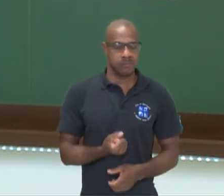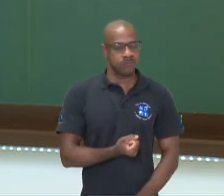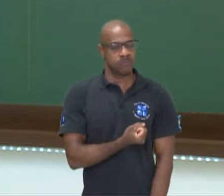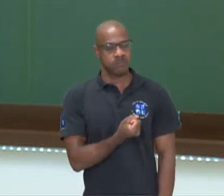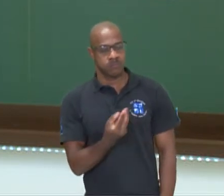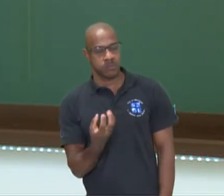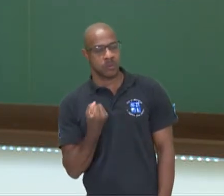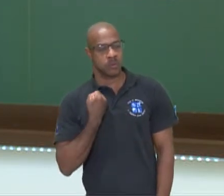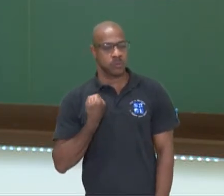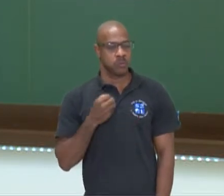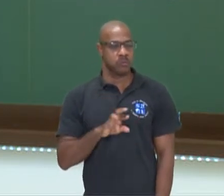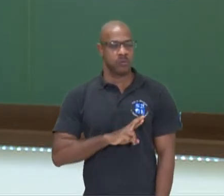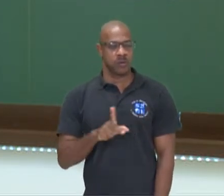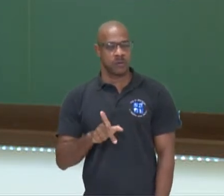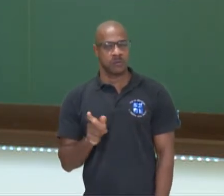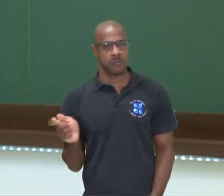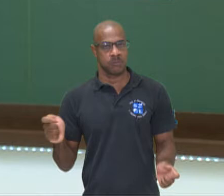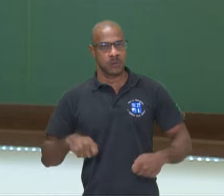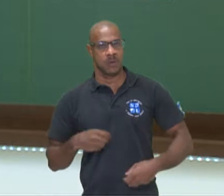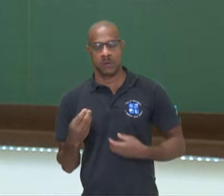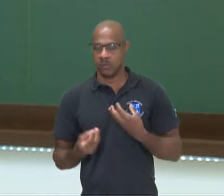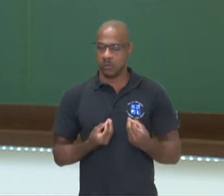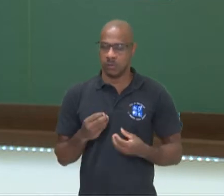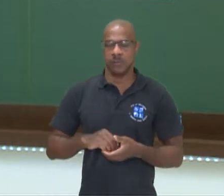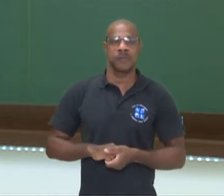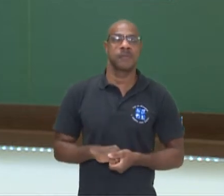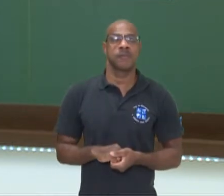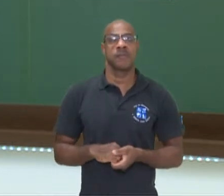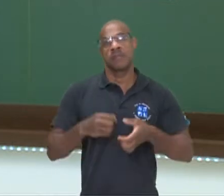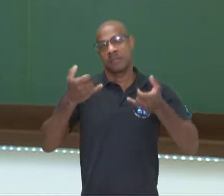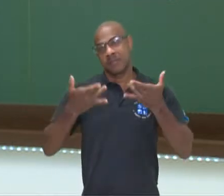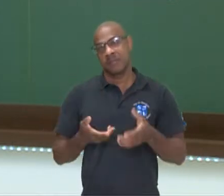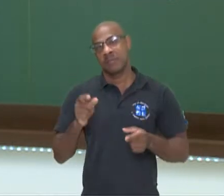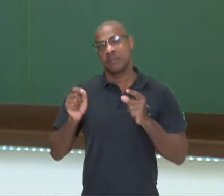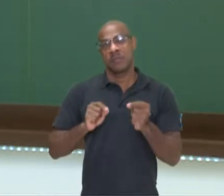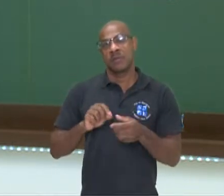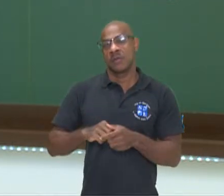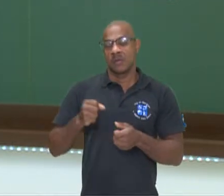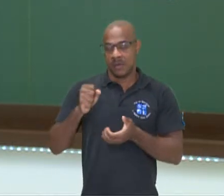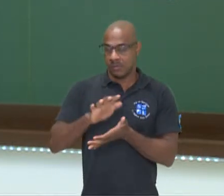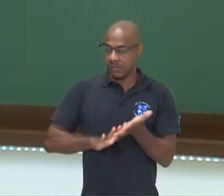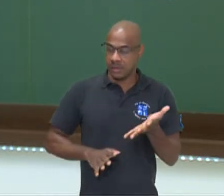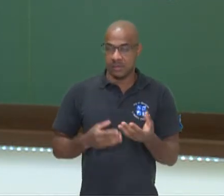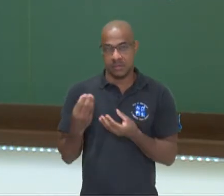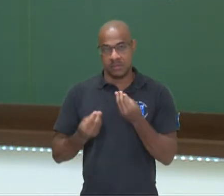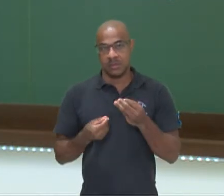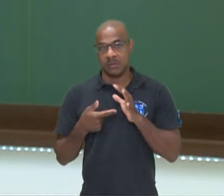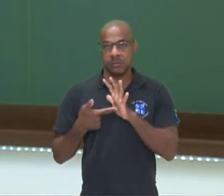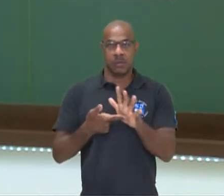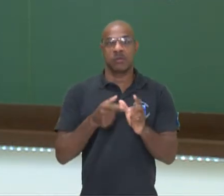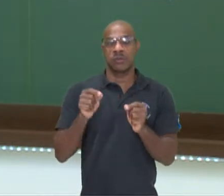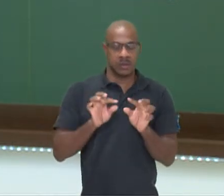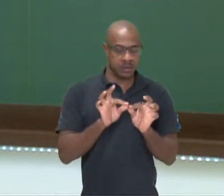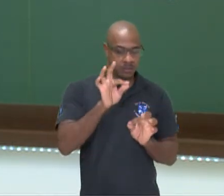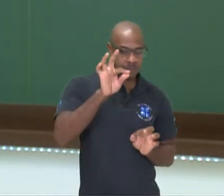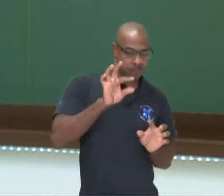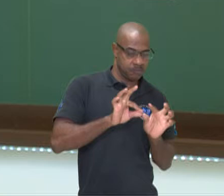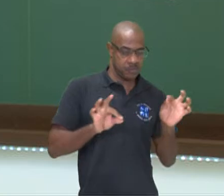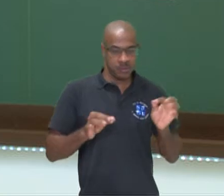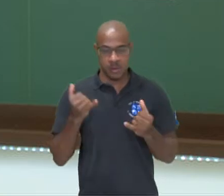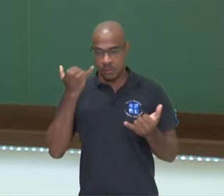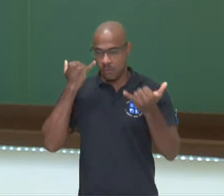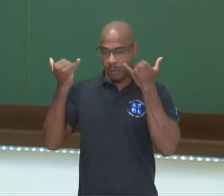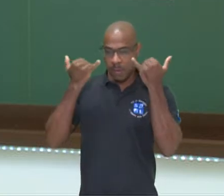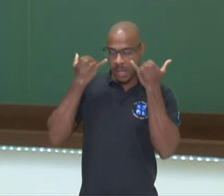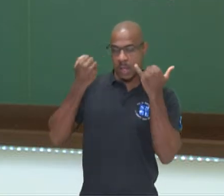diferentes? Não. Preste atenção nisso sempre quando você estiver trabalhando com exercícios que te tragam medidas, dados,